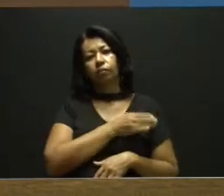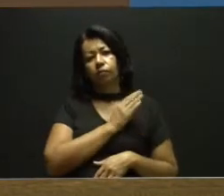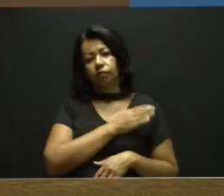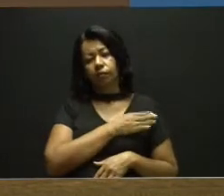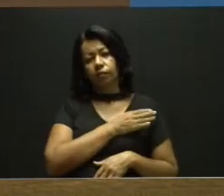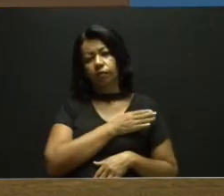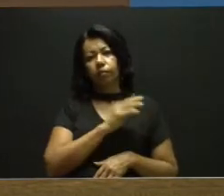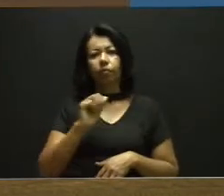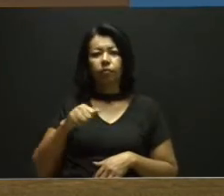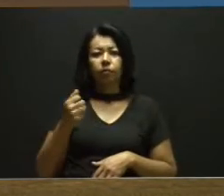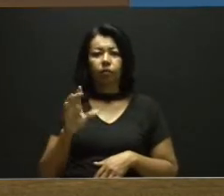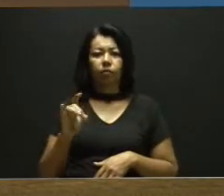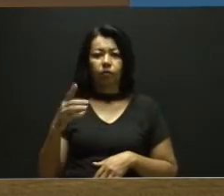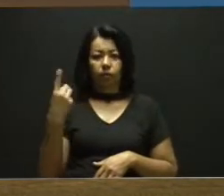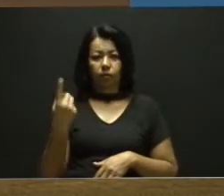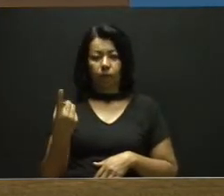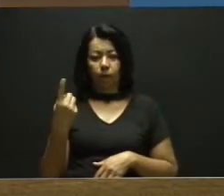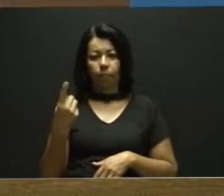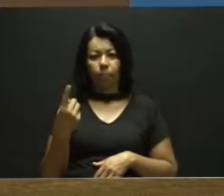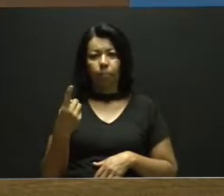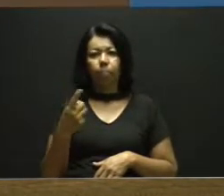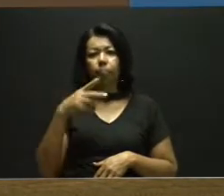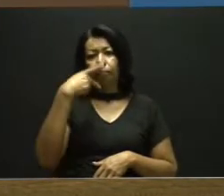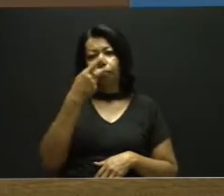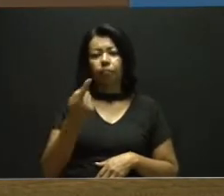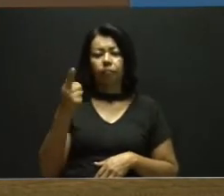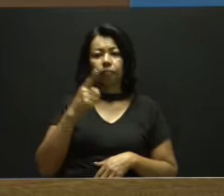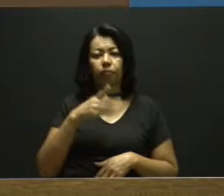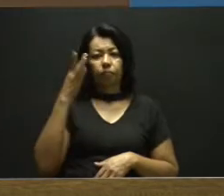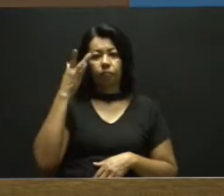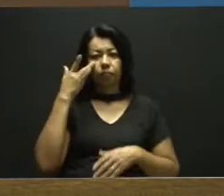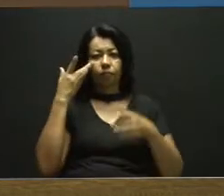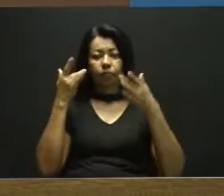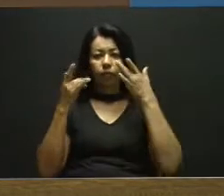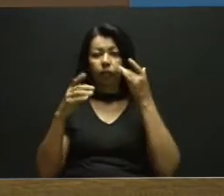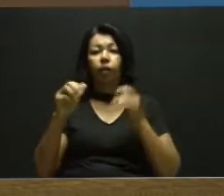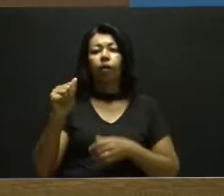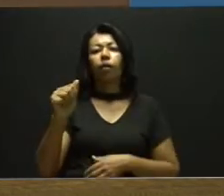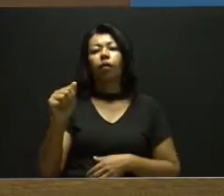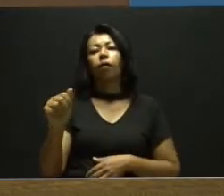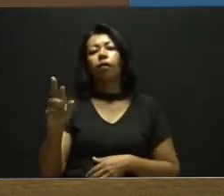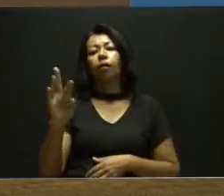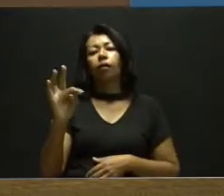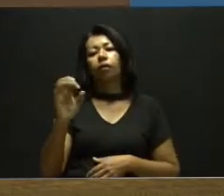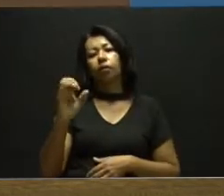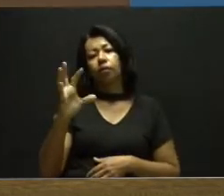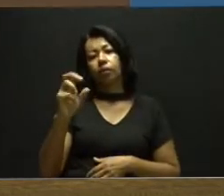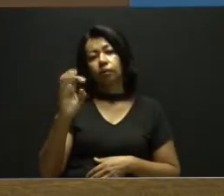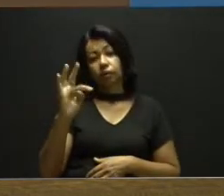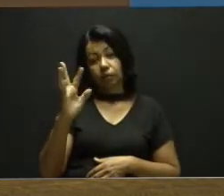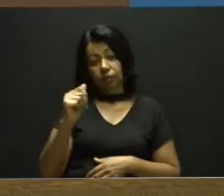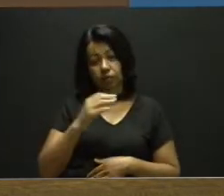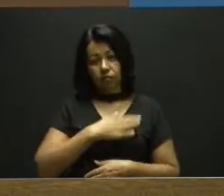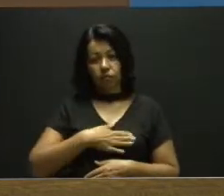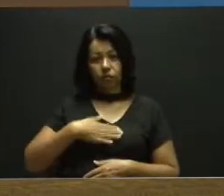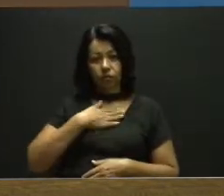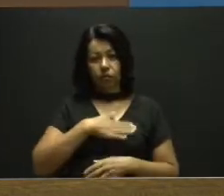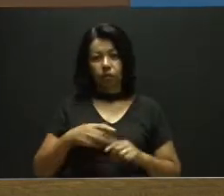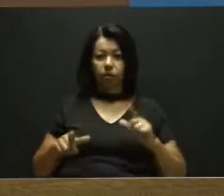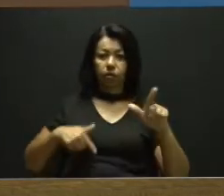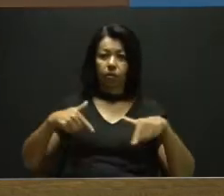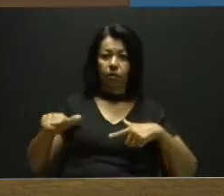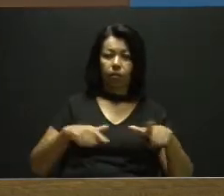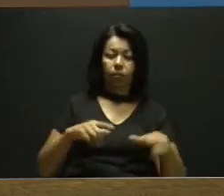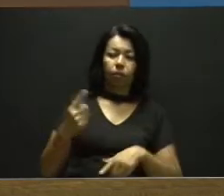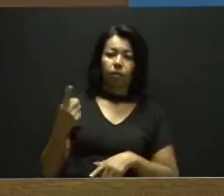quero ressaltar aqui artistas com que eu tive prazer de trabalhar e no caso de alguns